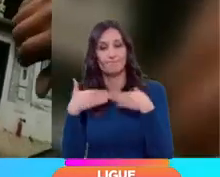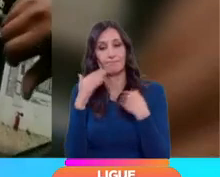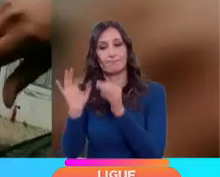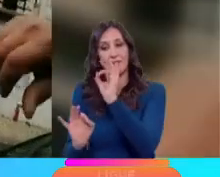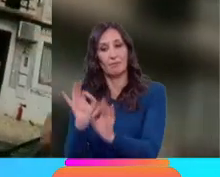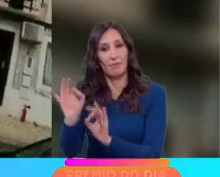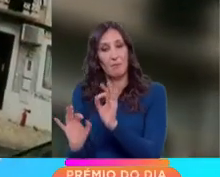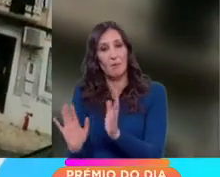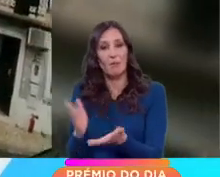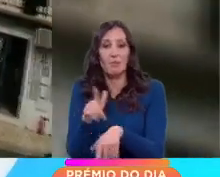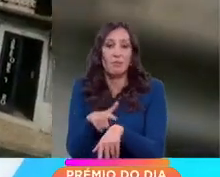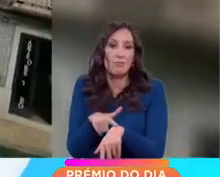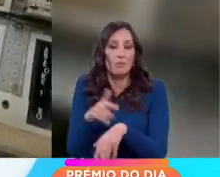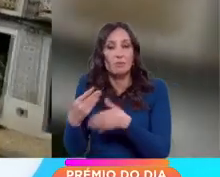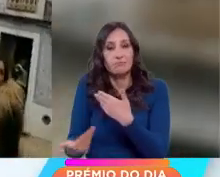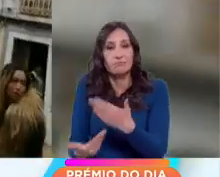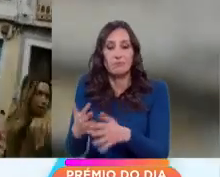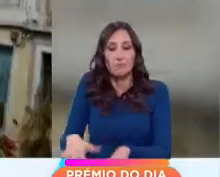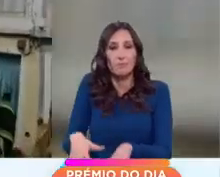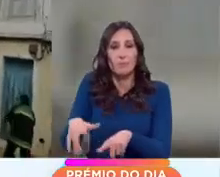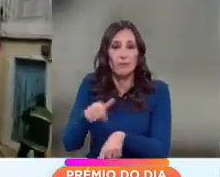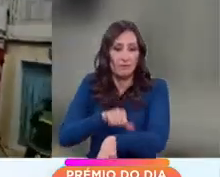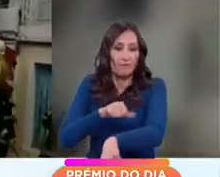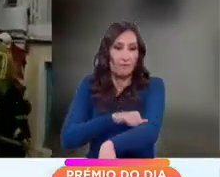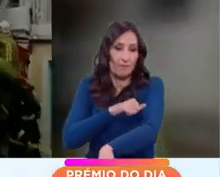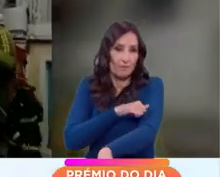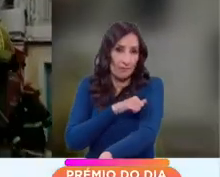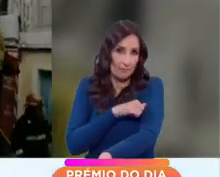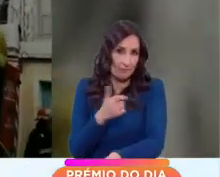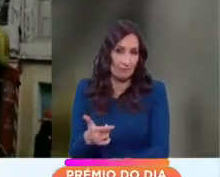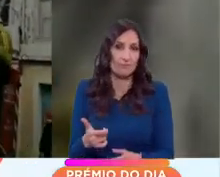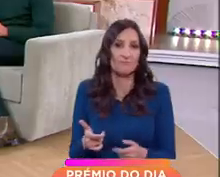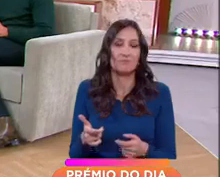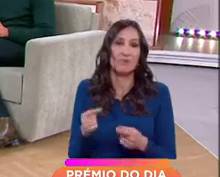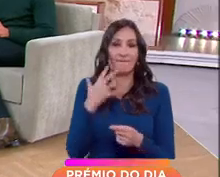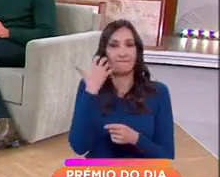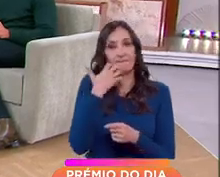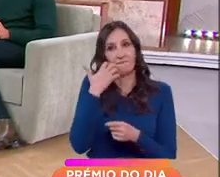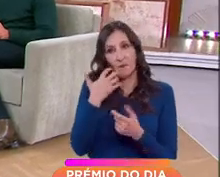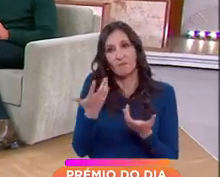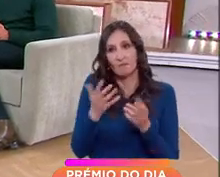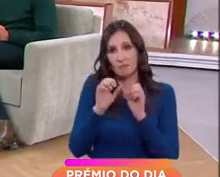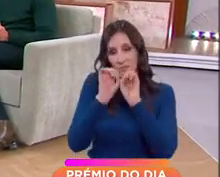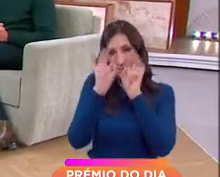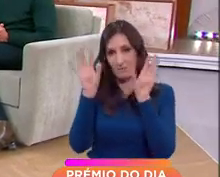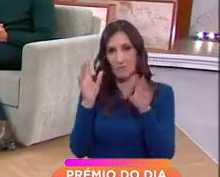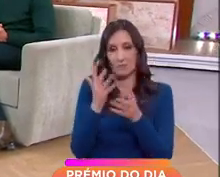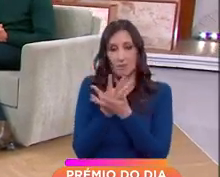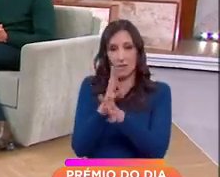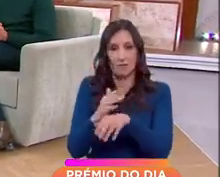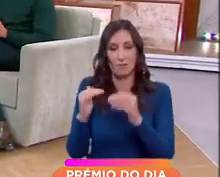tratada. Agora só o tempo, claro, para recuperar os ferimentos. Está estável, com muitas dores, né? Como se pode imaginar. Claro.